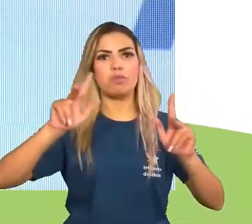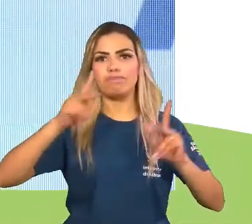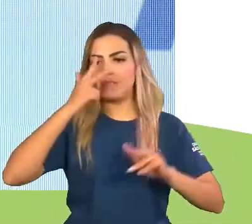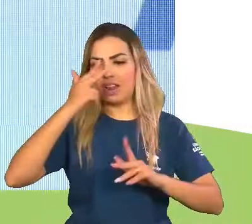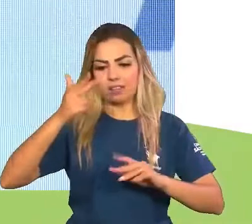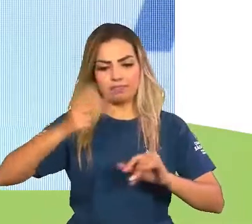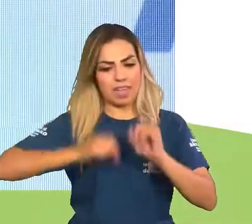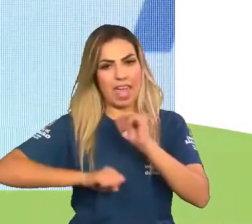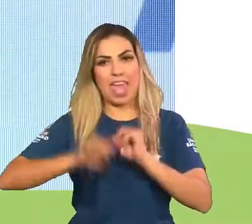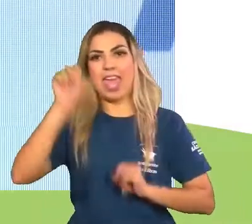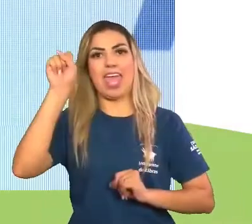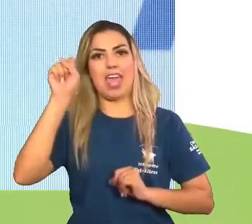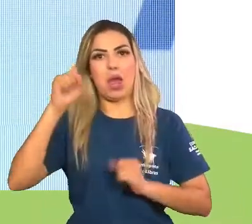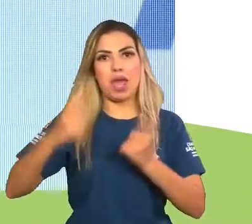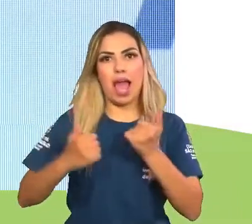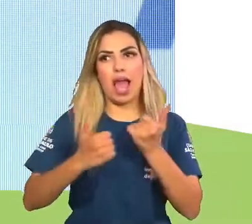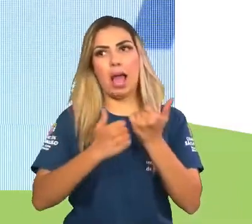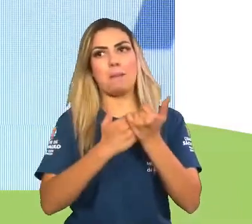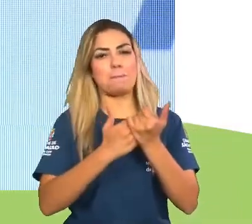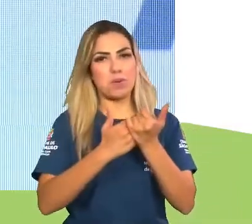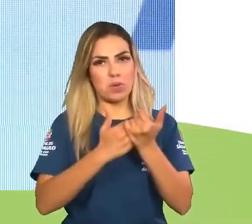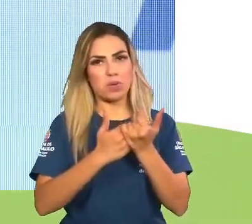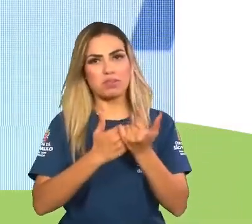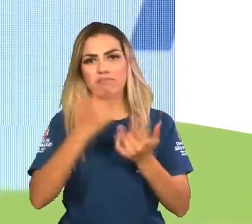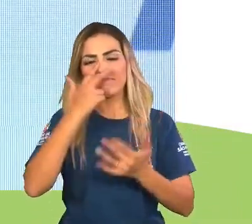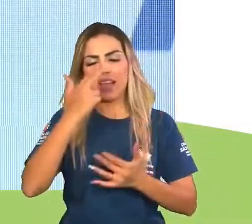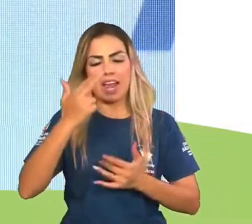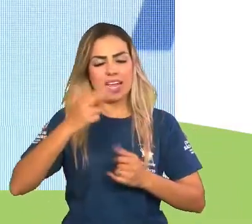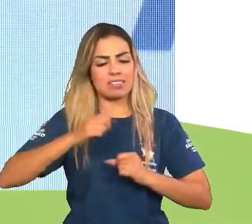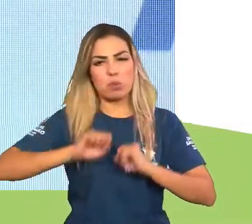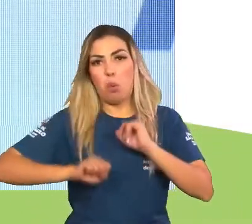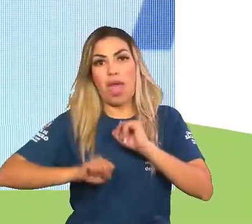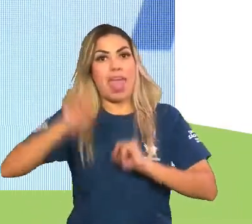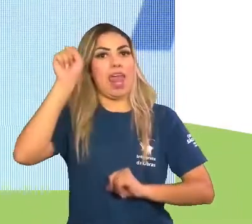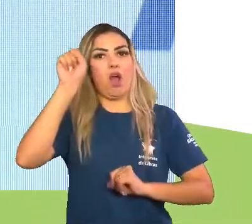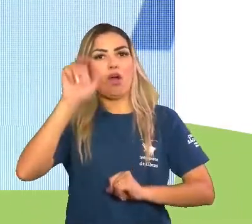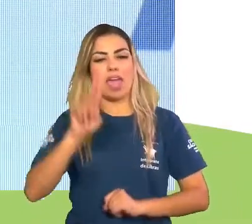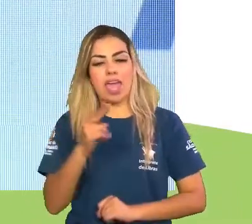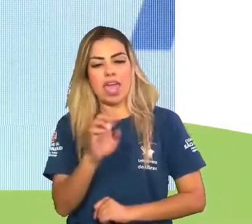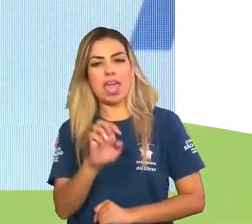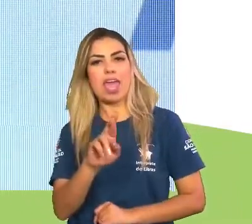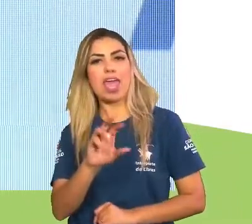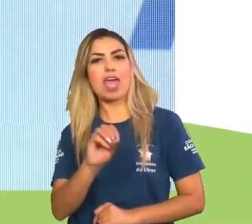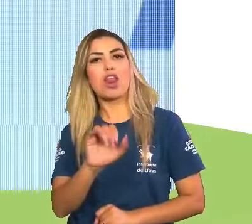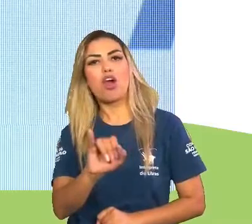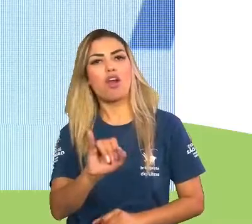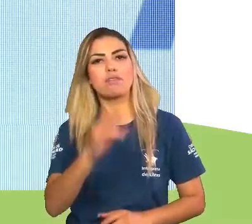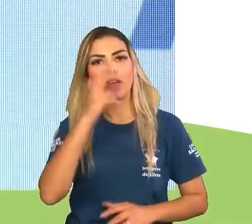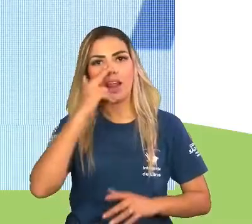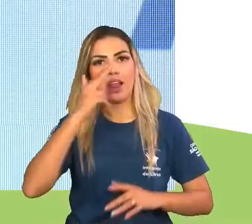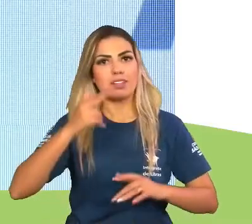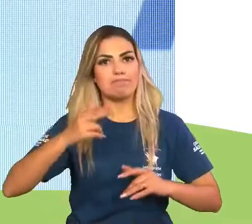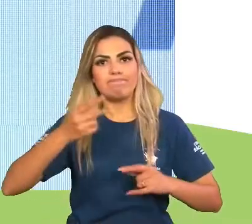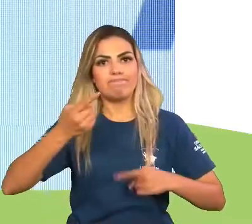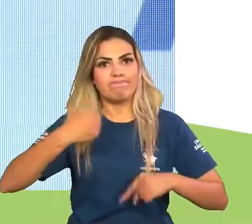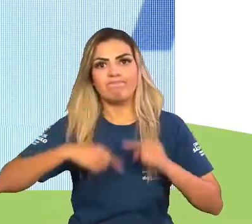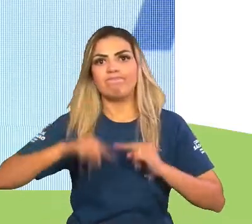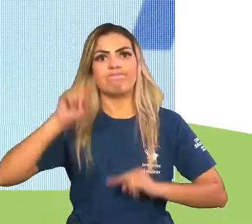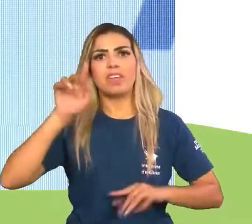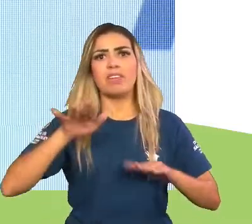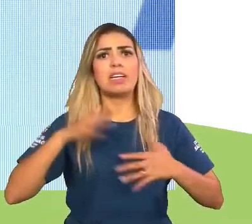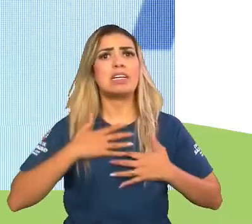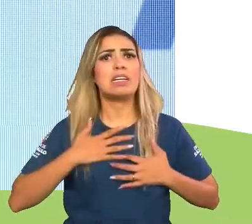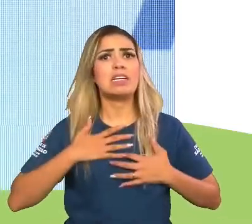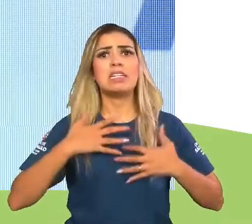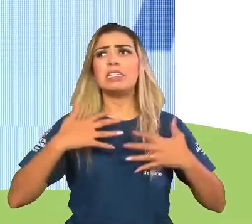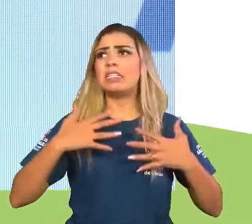fisioterapia representou nessa pandemia. Um heroísmo para trazer de volta o conforto respiratório que muitos perderam